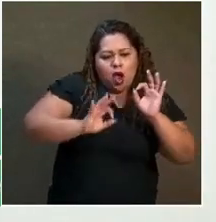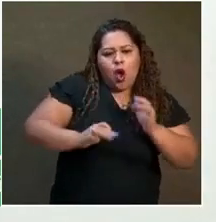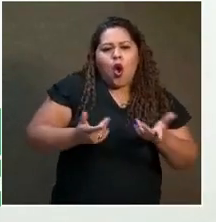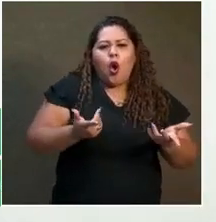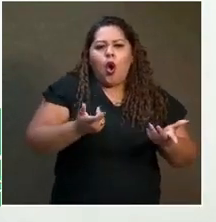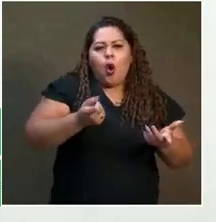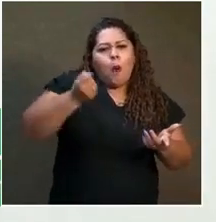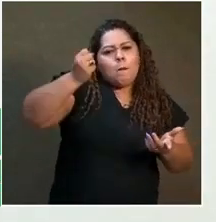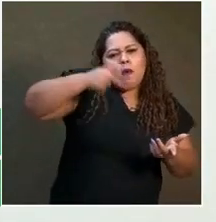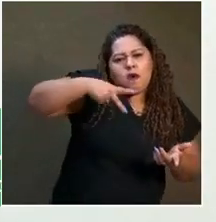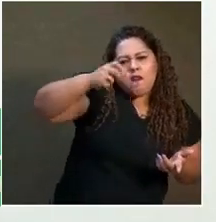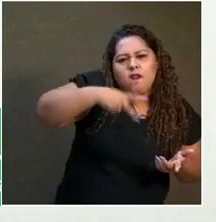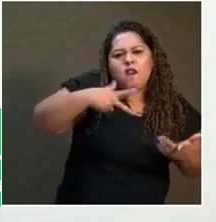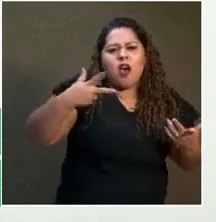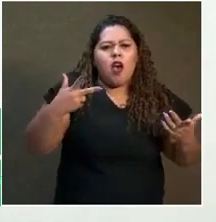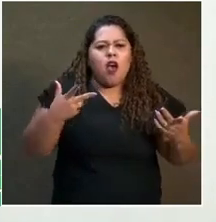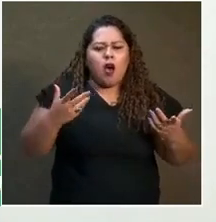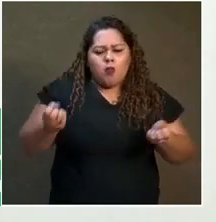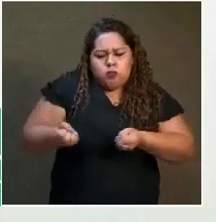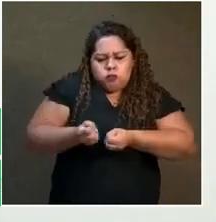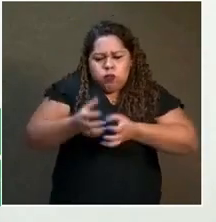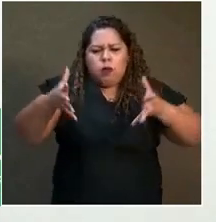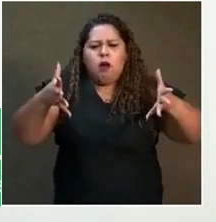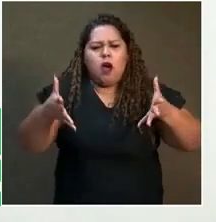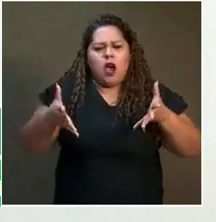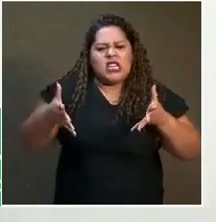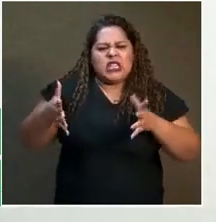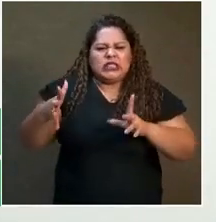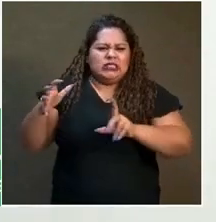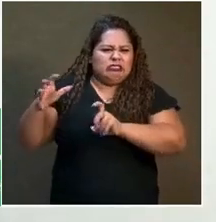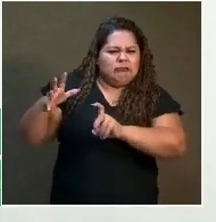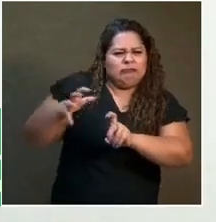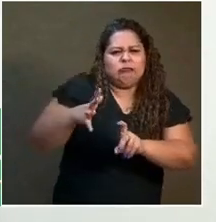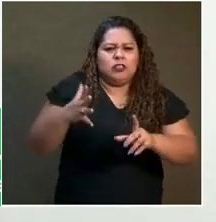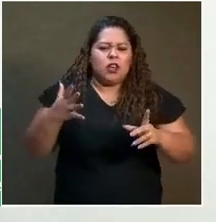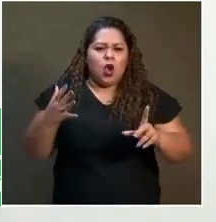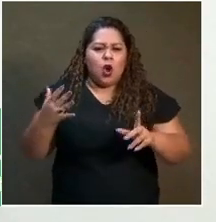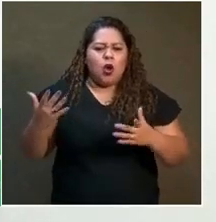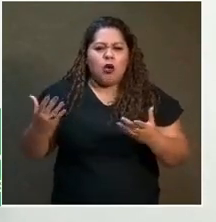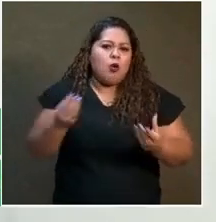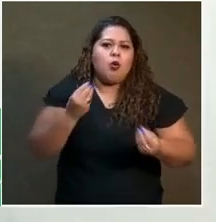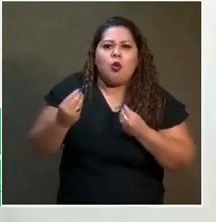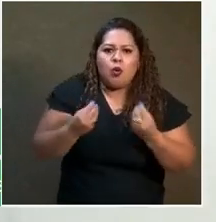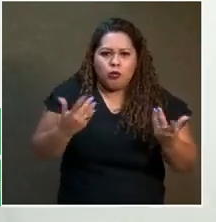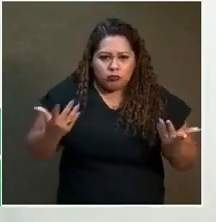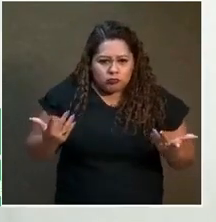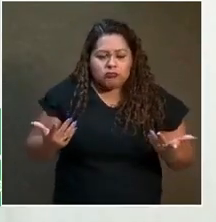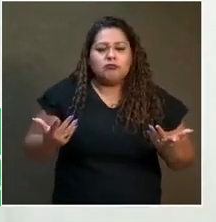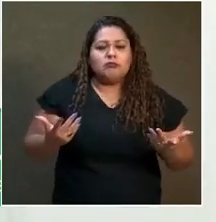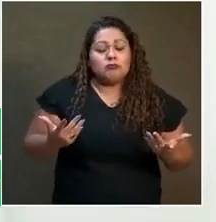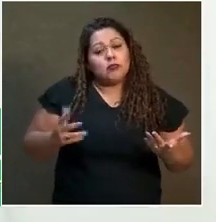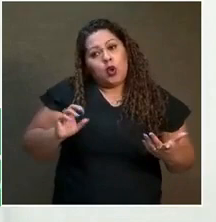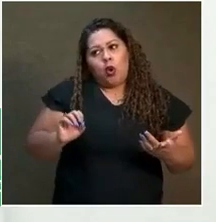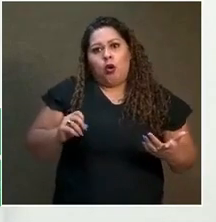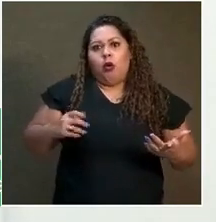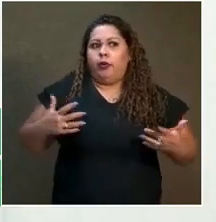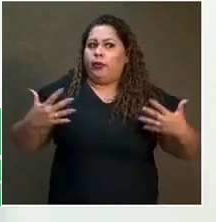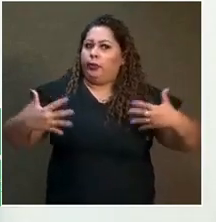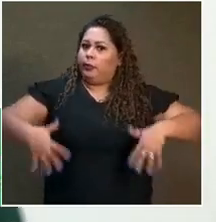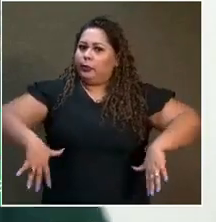veneno, fogo, explosivo, tortura ou por outro meio insidioso ou